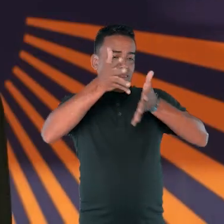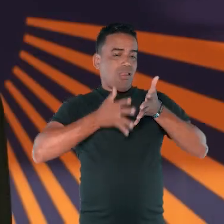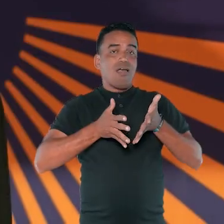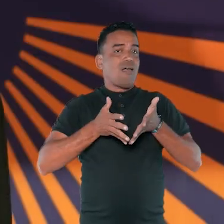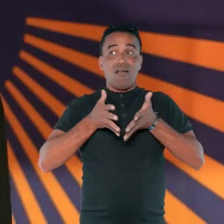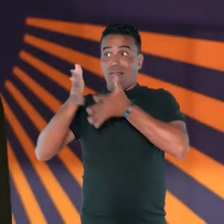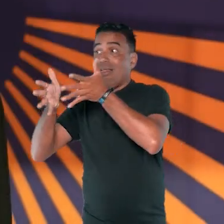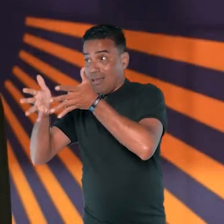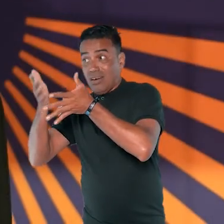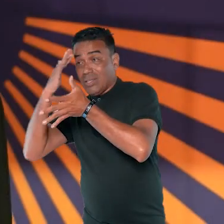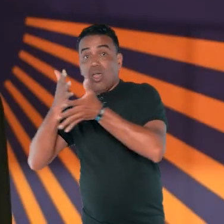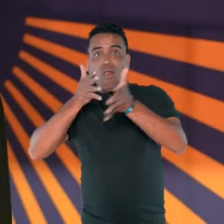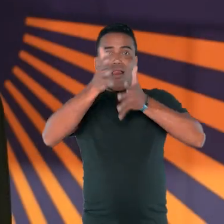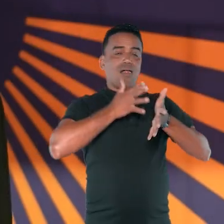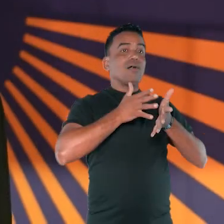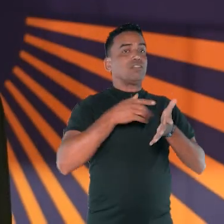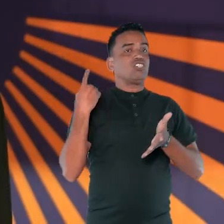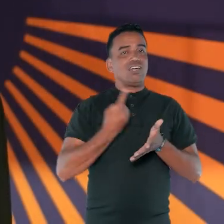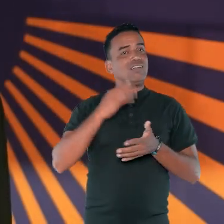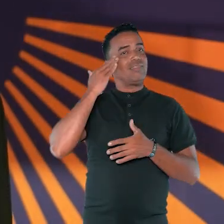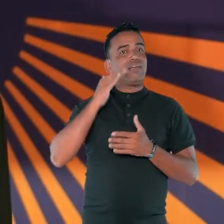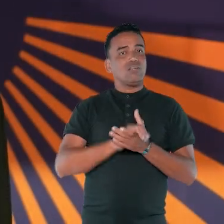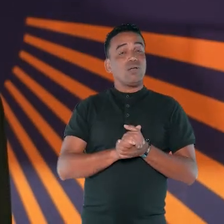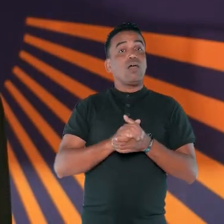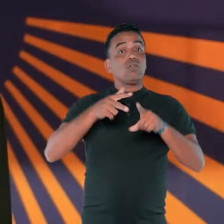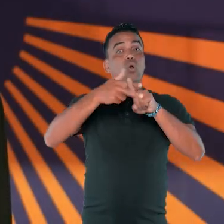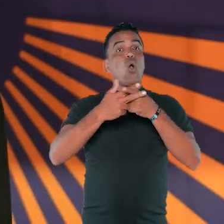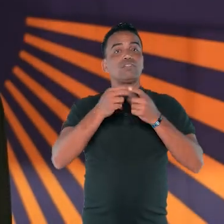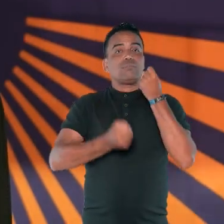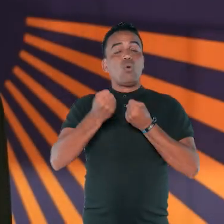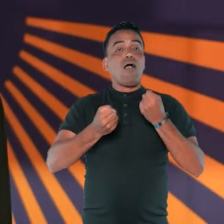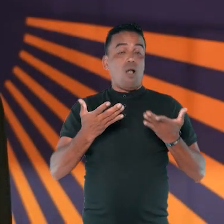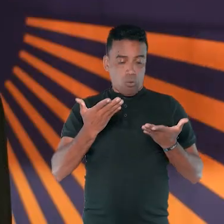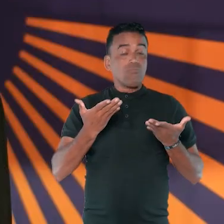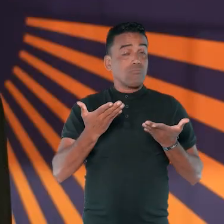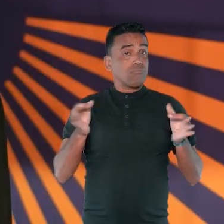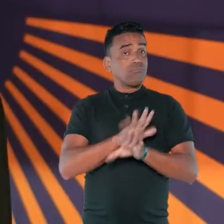é o Brasil. A gente se entende. Quero que arrume meu carro, ponto.